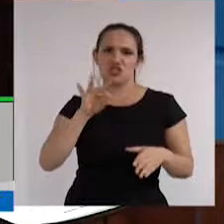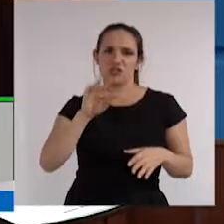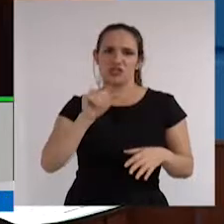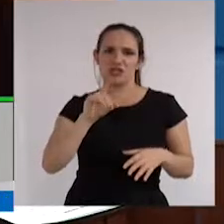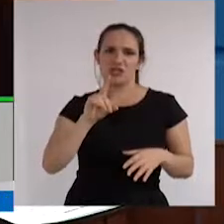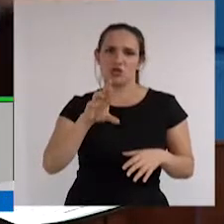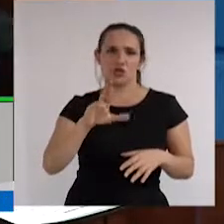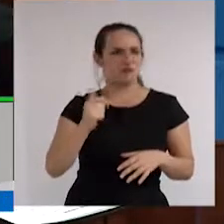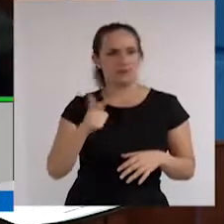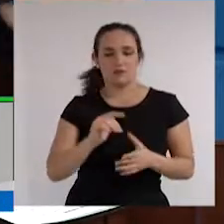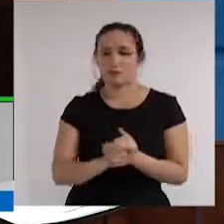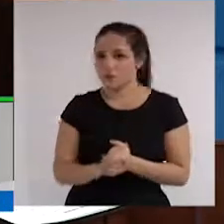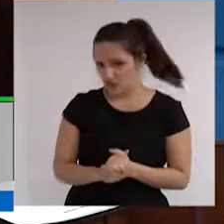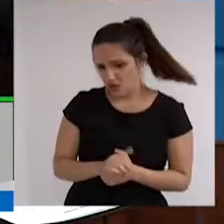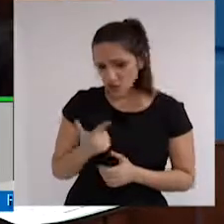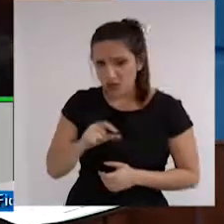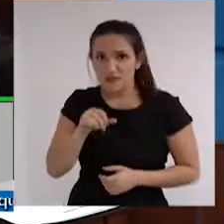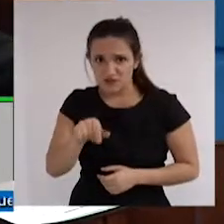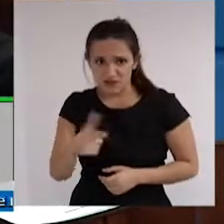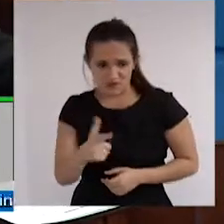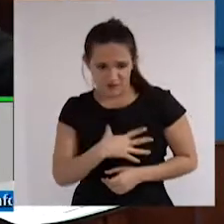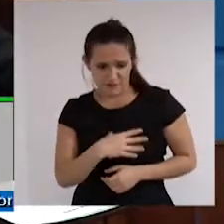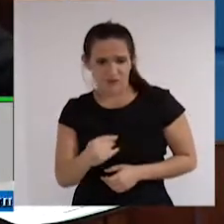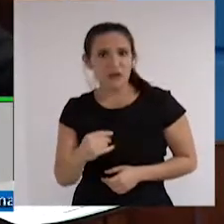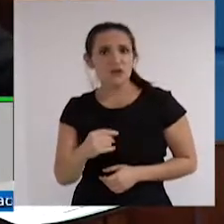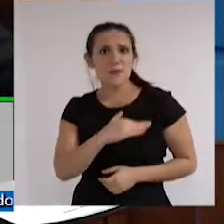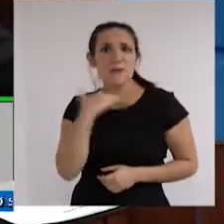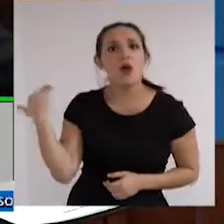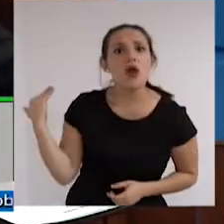desaparecido, morto, assassinado,